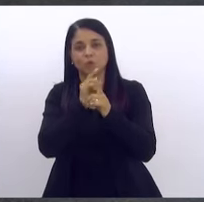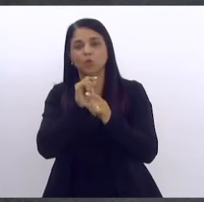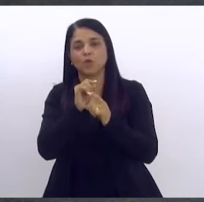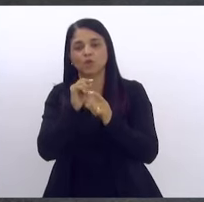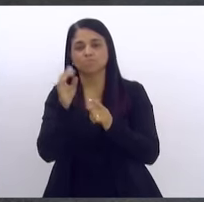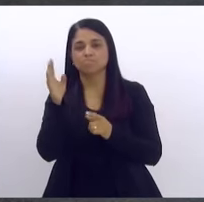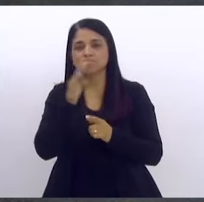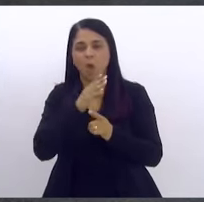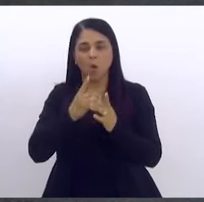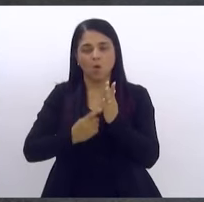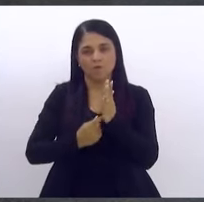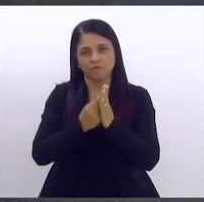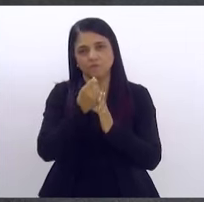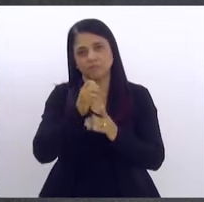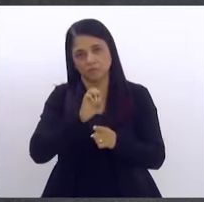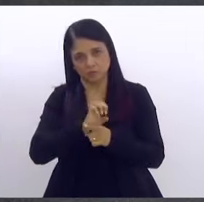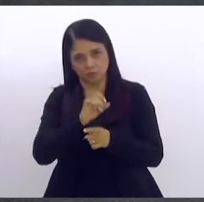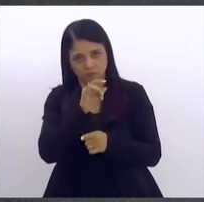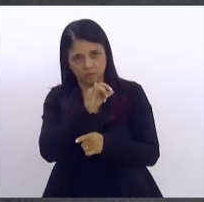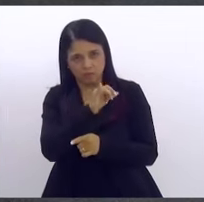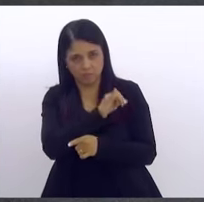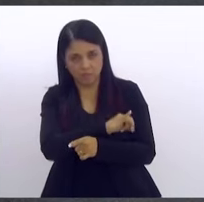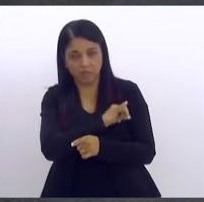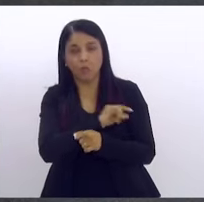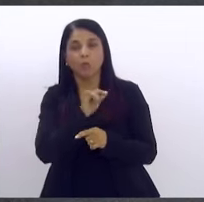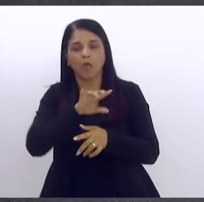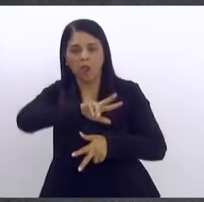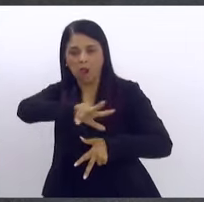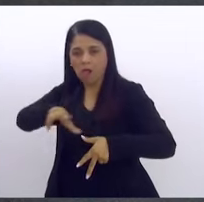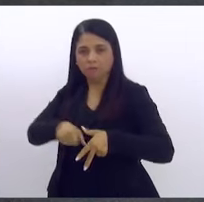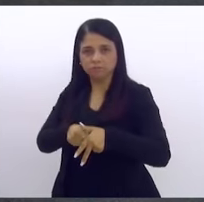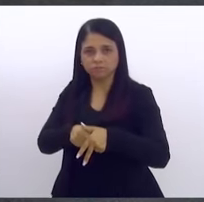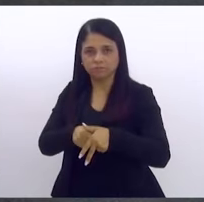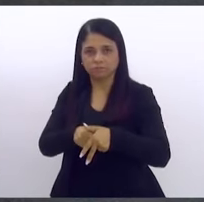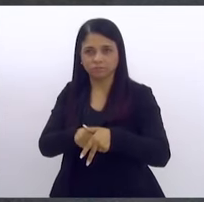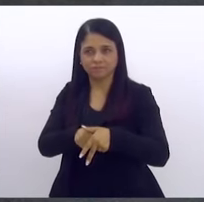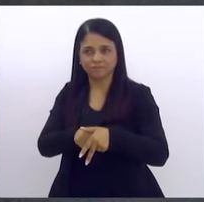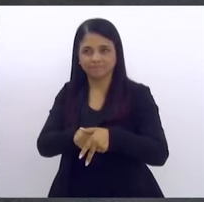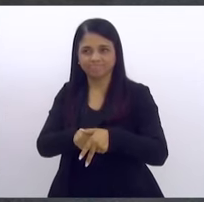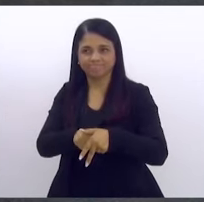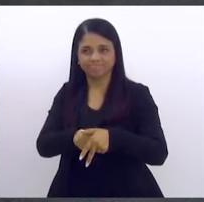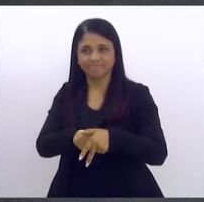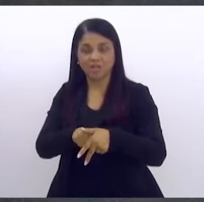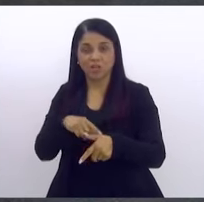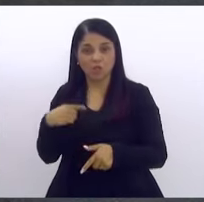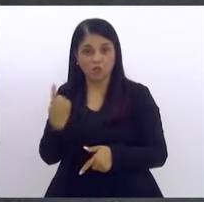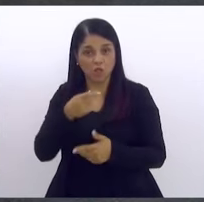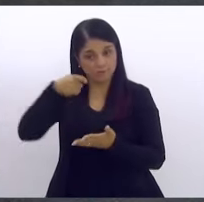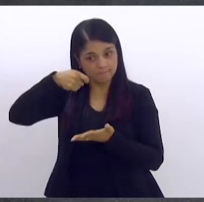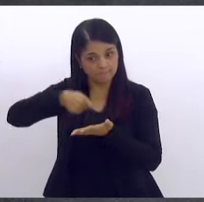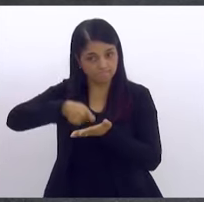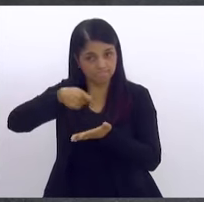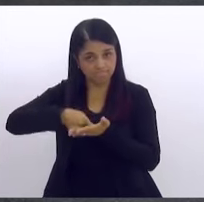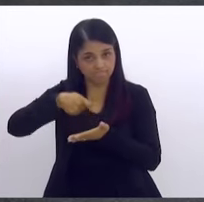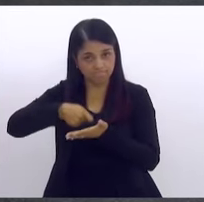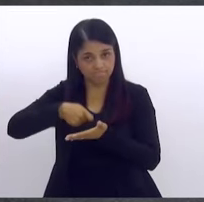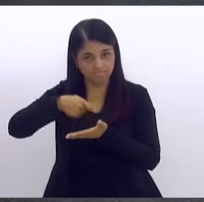finanças públicas do Estado, que é a corrupção. Agora, é dever nosso,